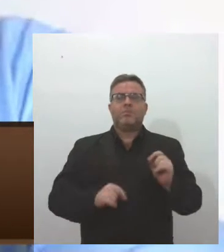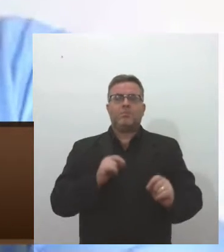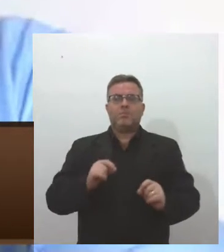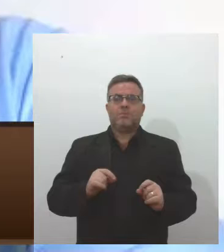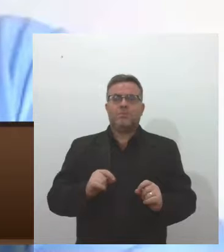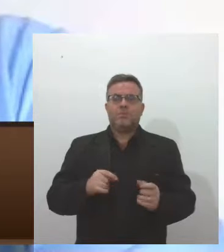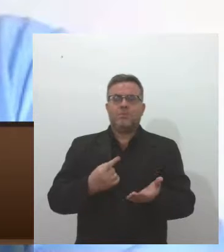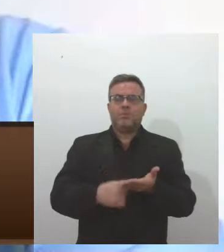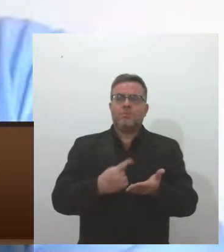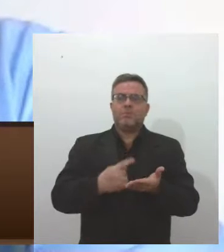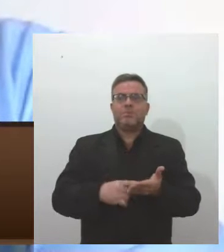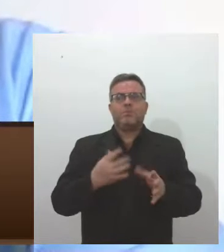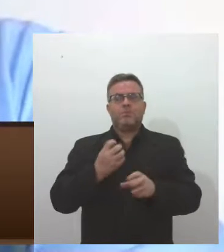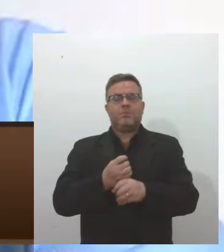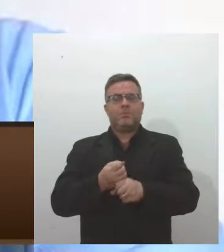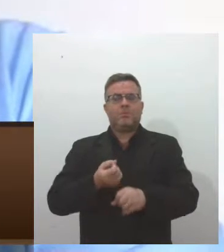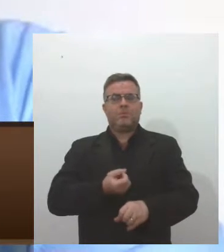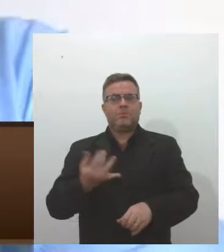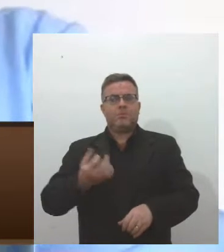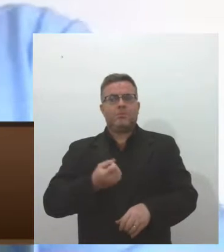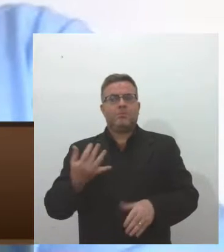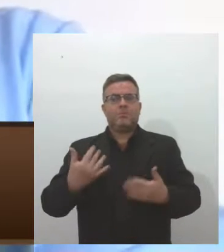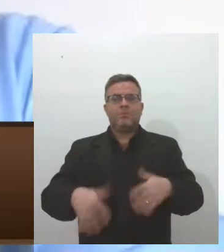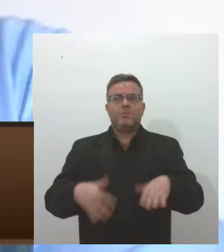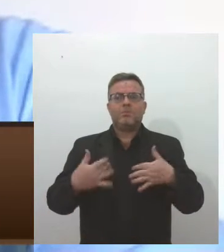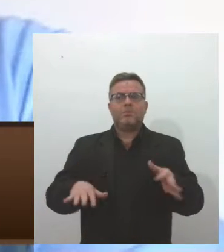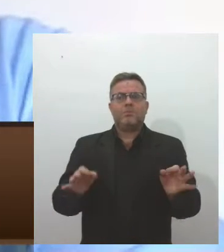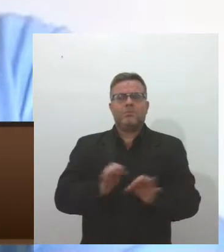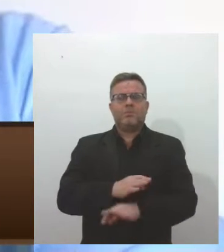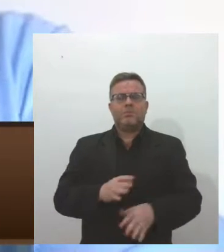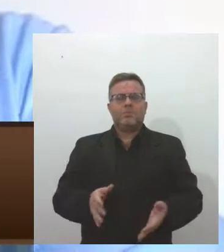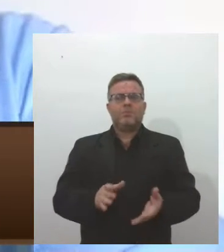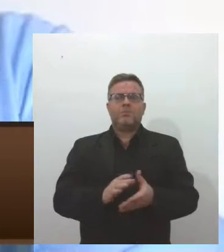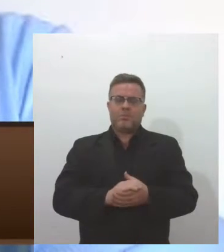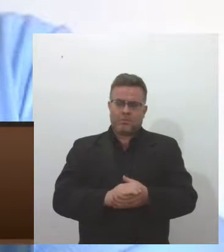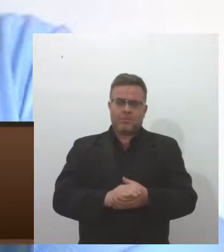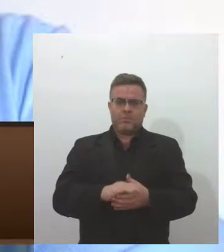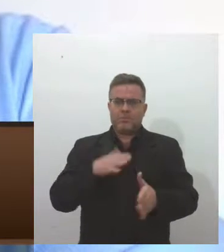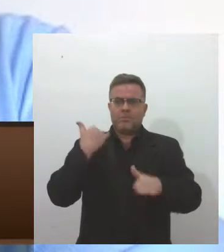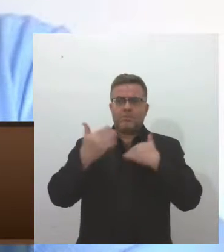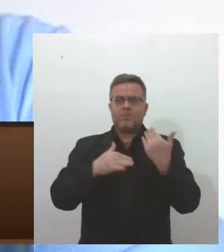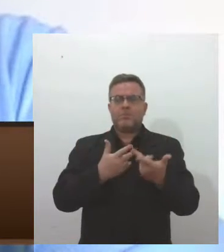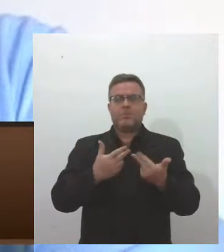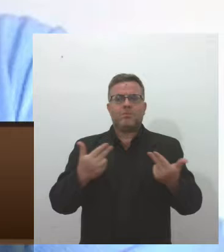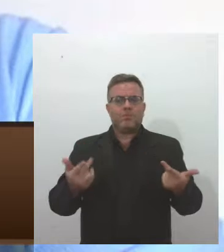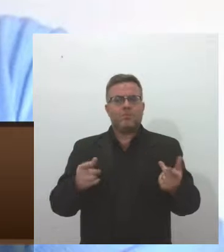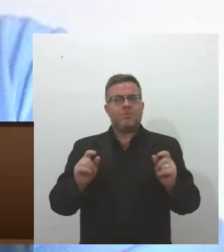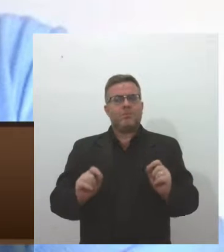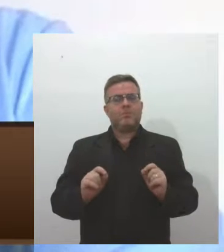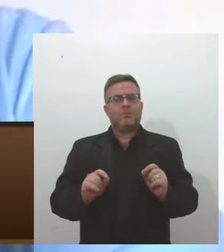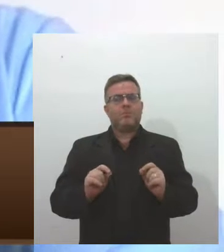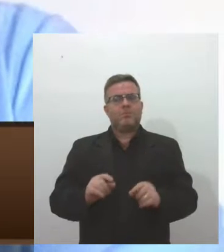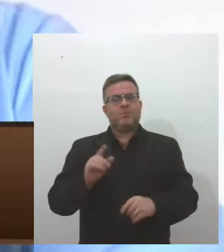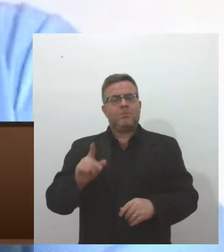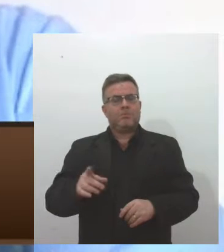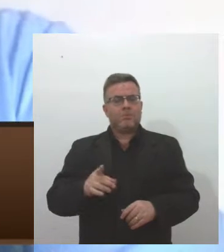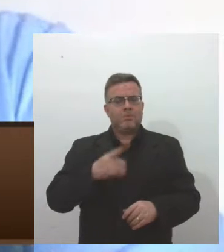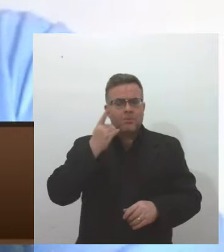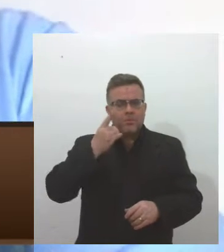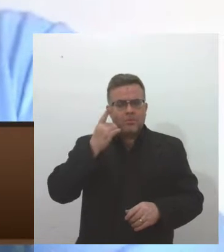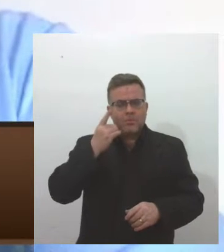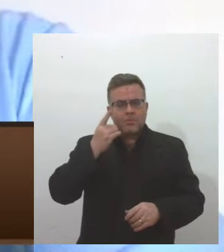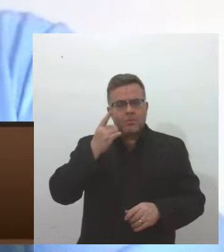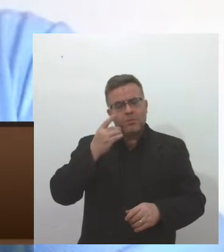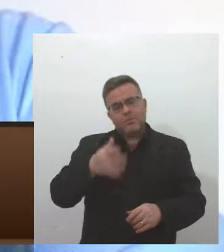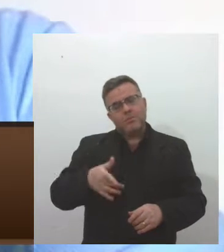do número de contaminações, de internamentos, de óbitos, e o governador Belivaldo Chagas, extremamente